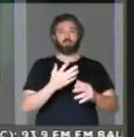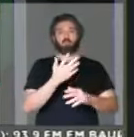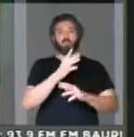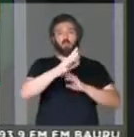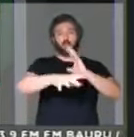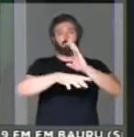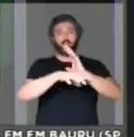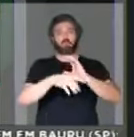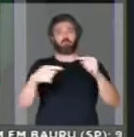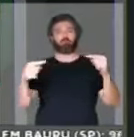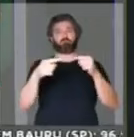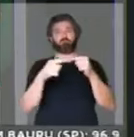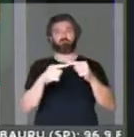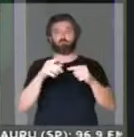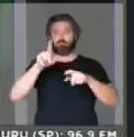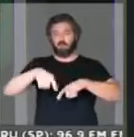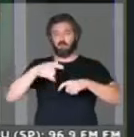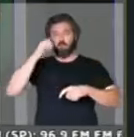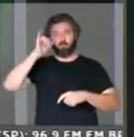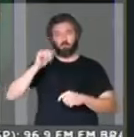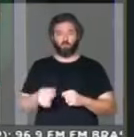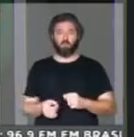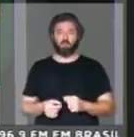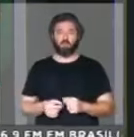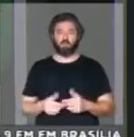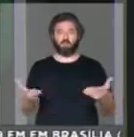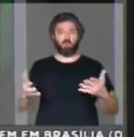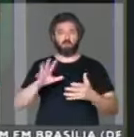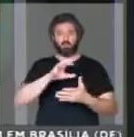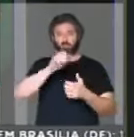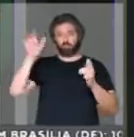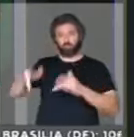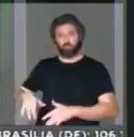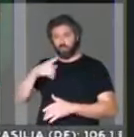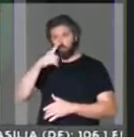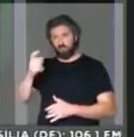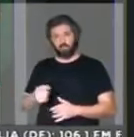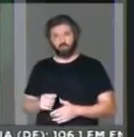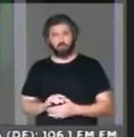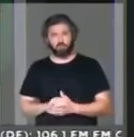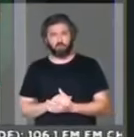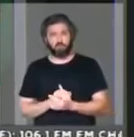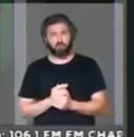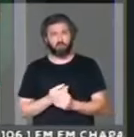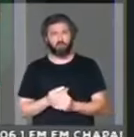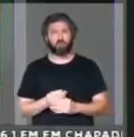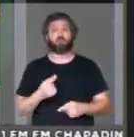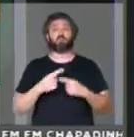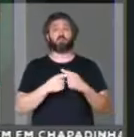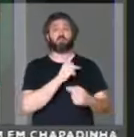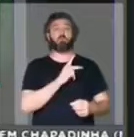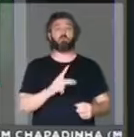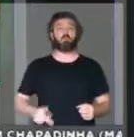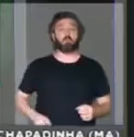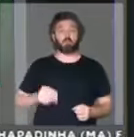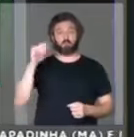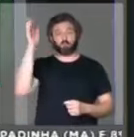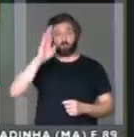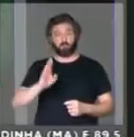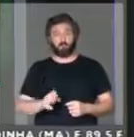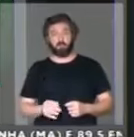produtos para a nossa agropecuária e isso está sendo jogado no lixo e jogado no lixo por um presidente da república